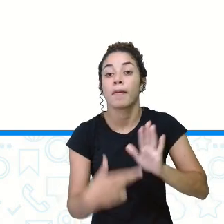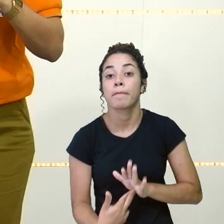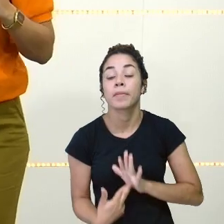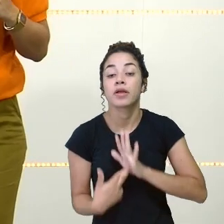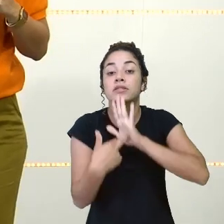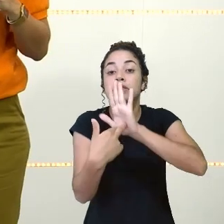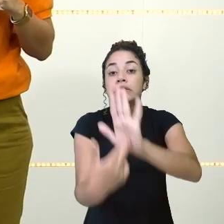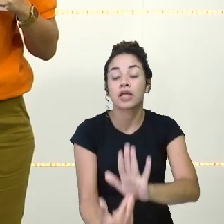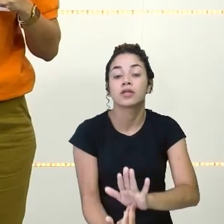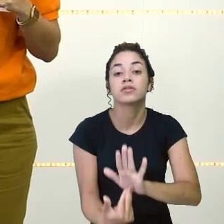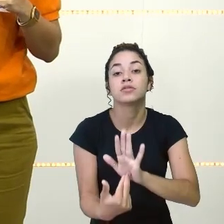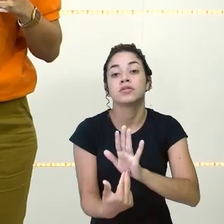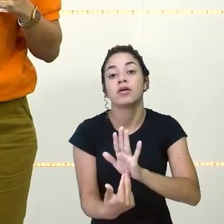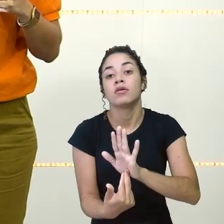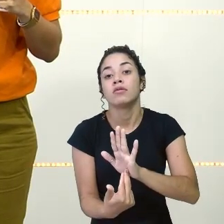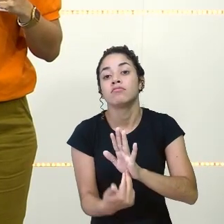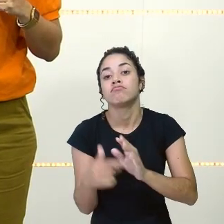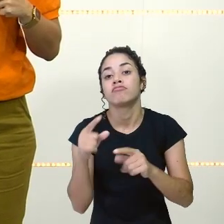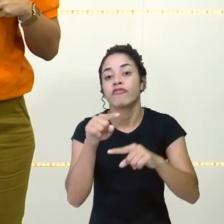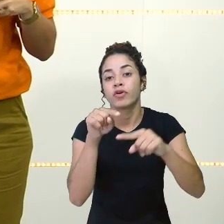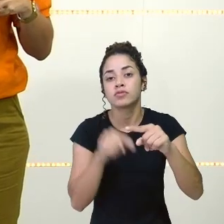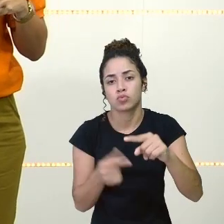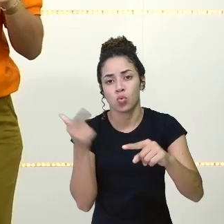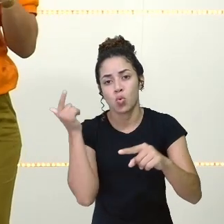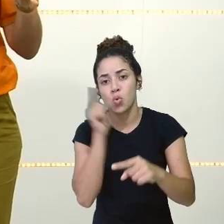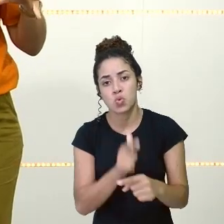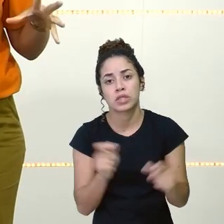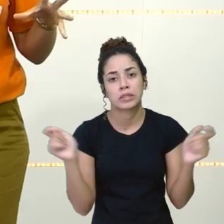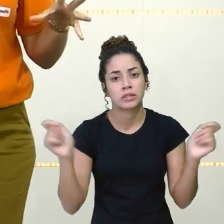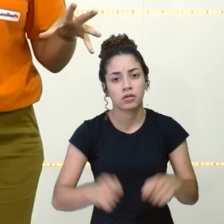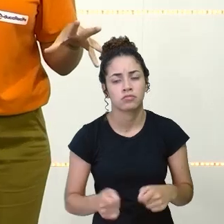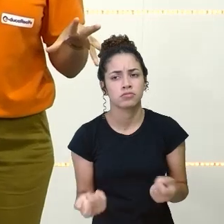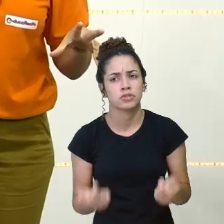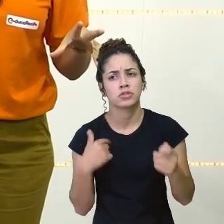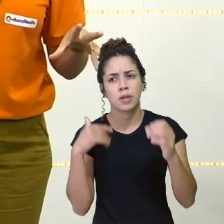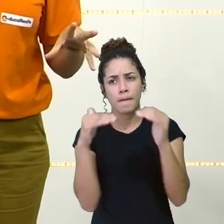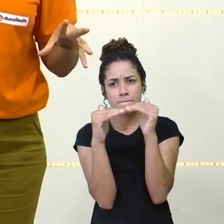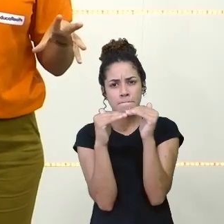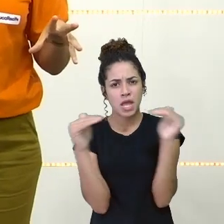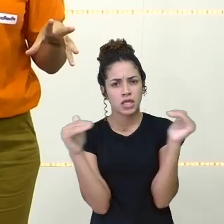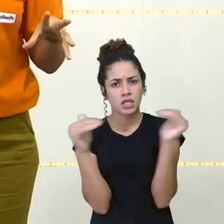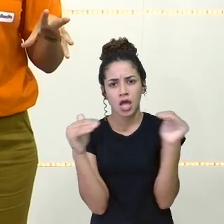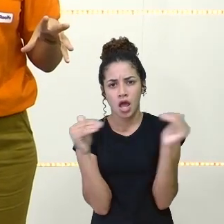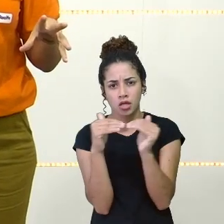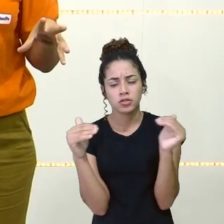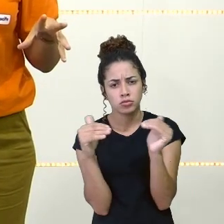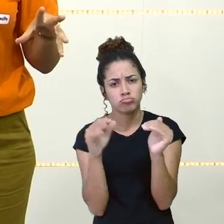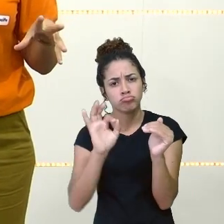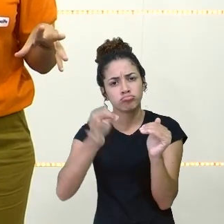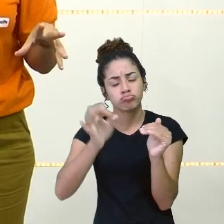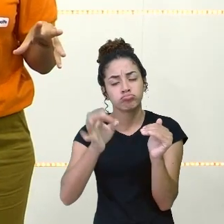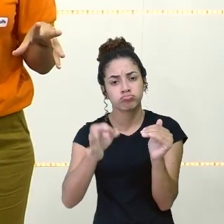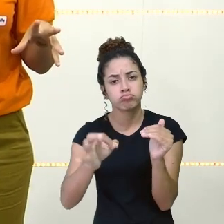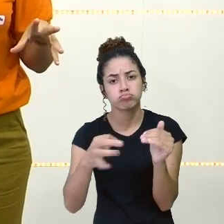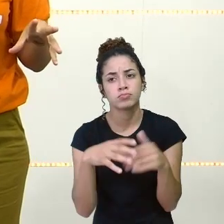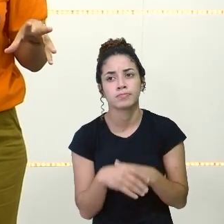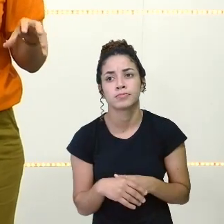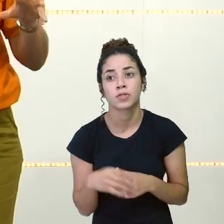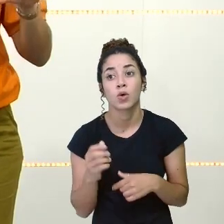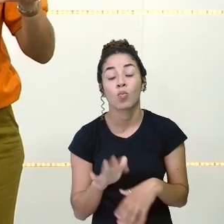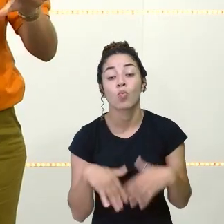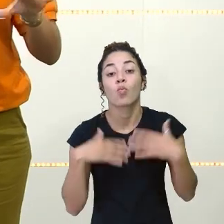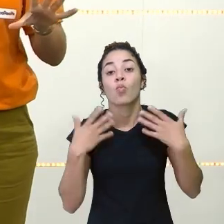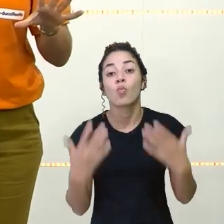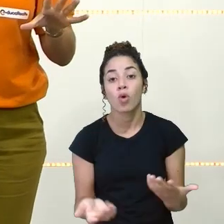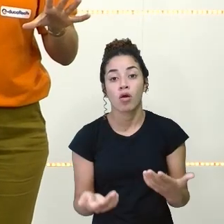fração eu conseguiria? Oxe, professora, teria metade destacada. Verdade, verdade. Qual é a